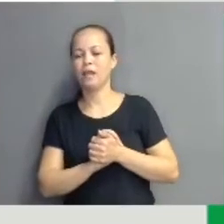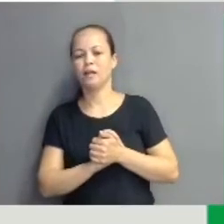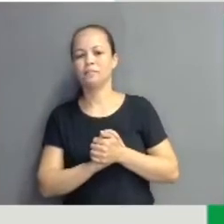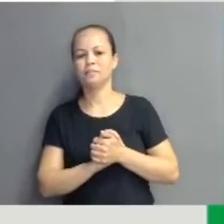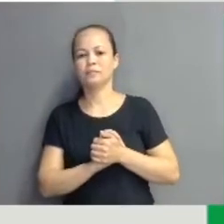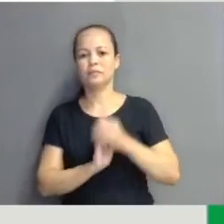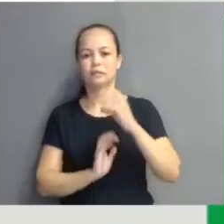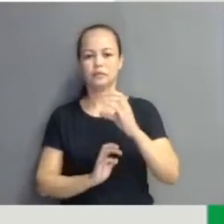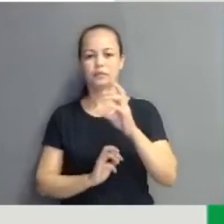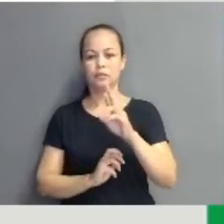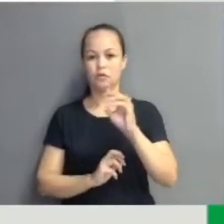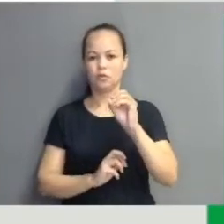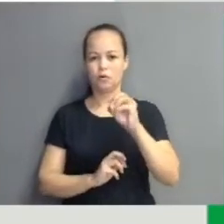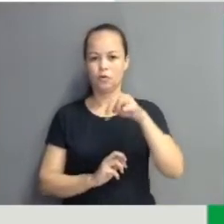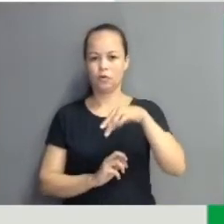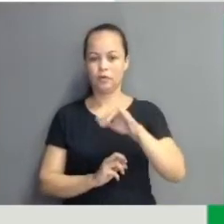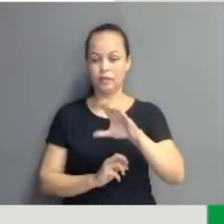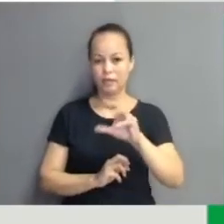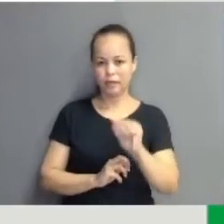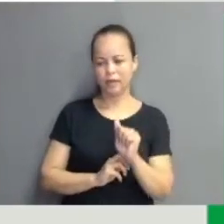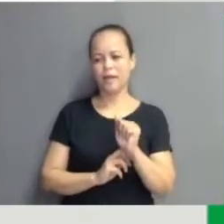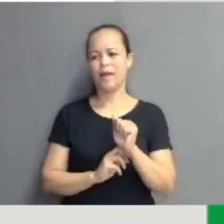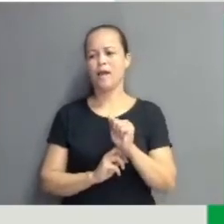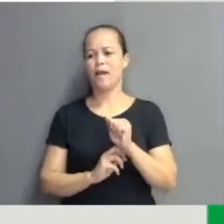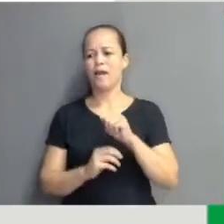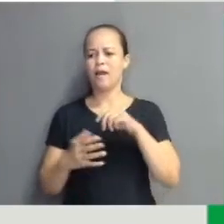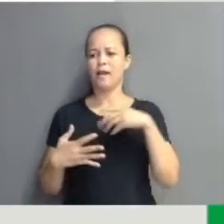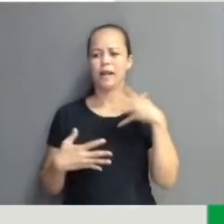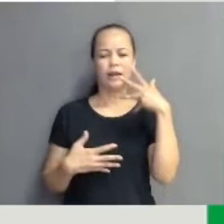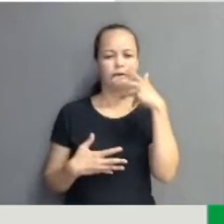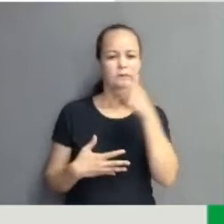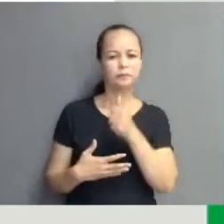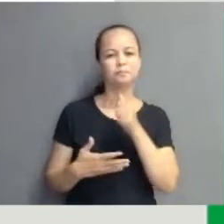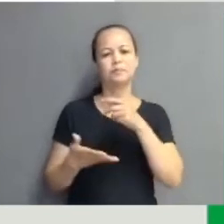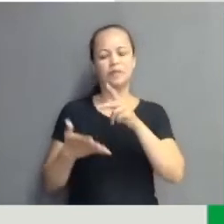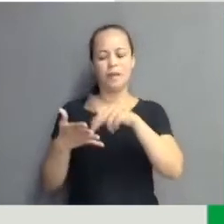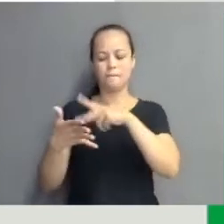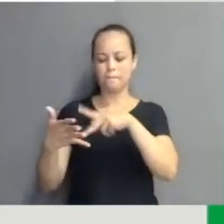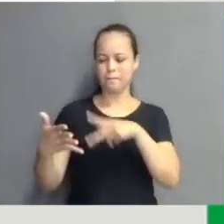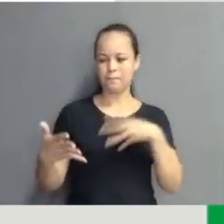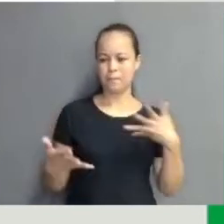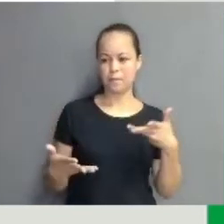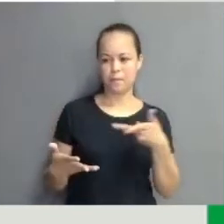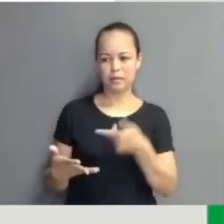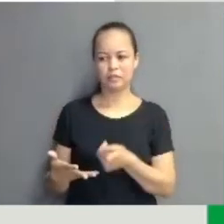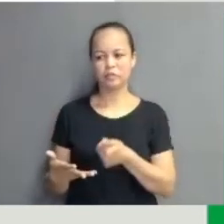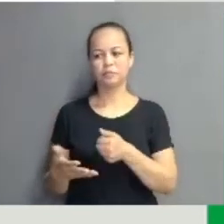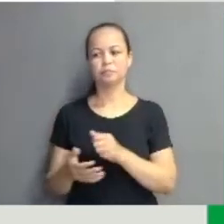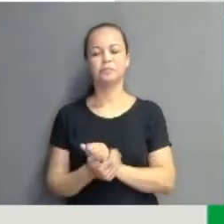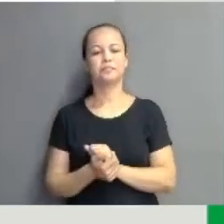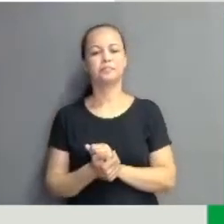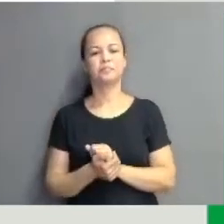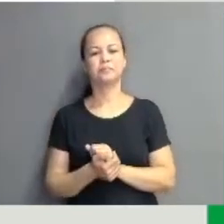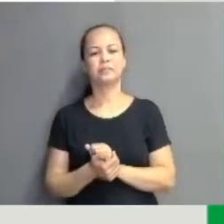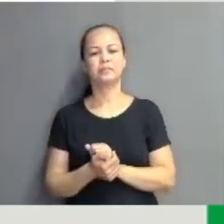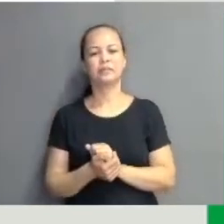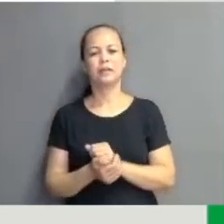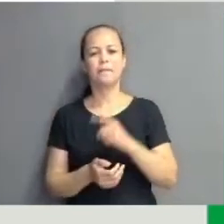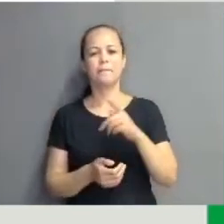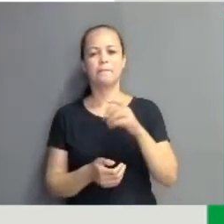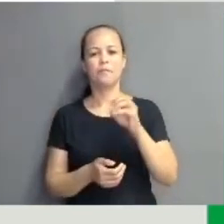poesia gente é maravilhoso os textos poéticos ela trás de uma forma diferente através de